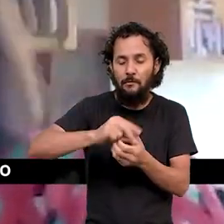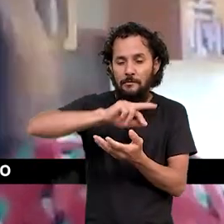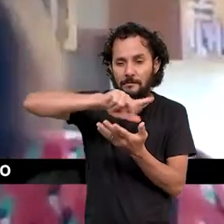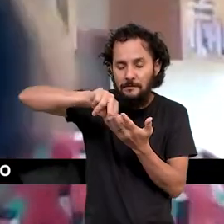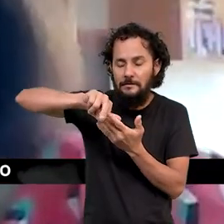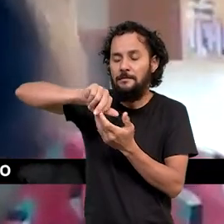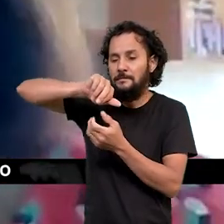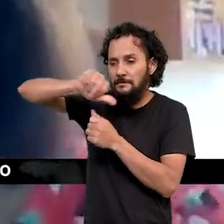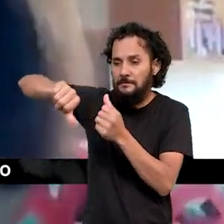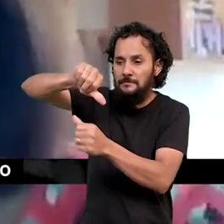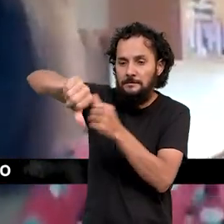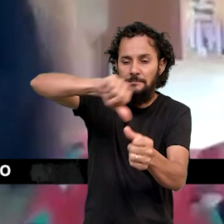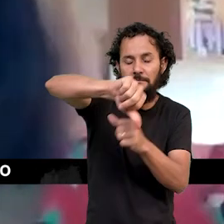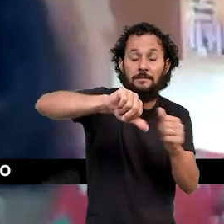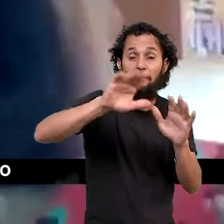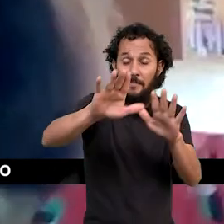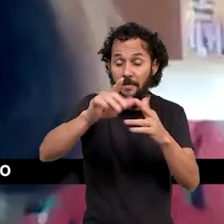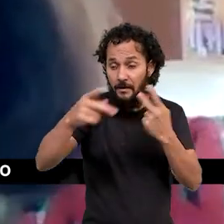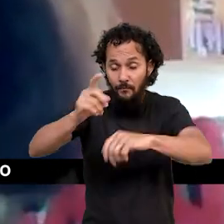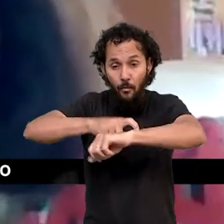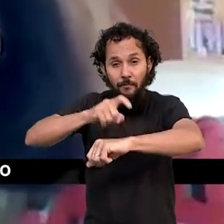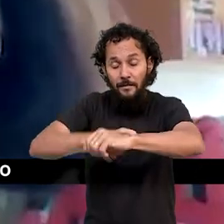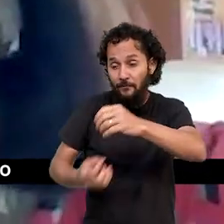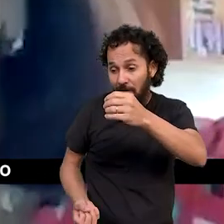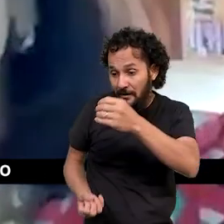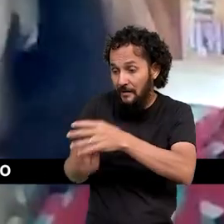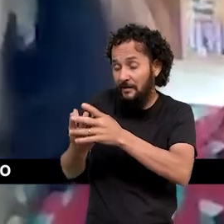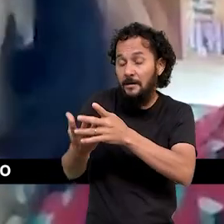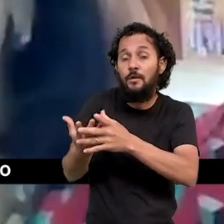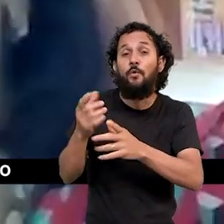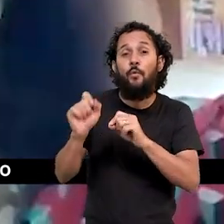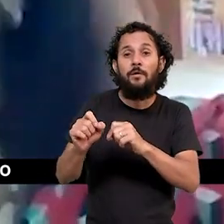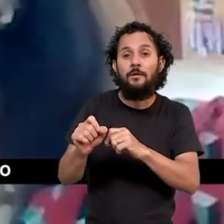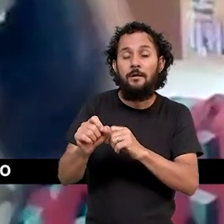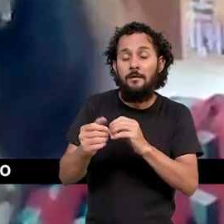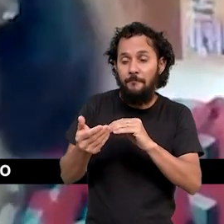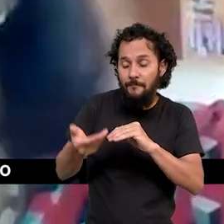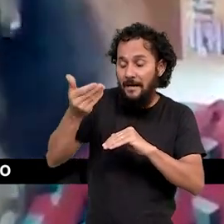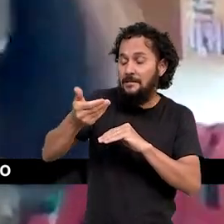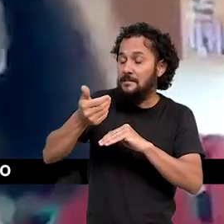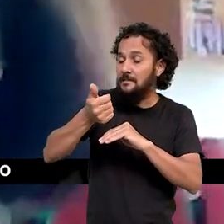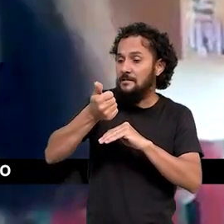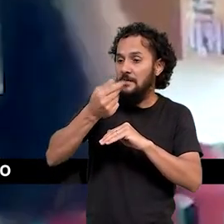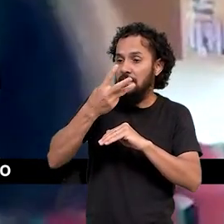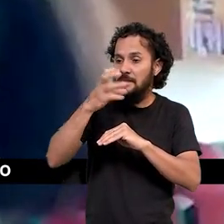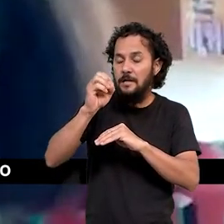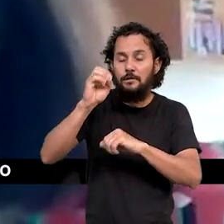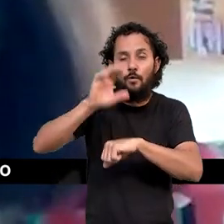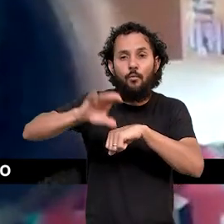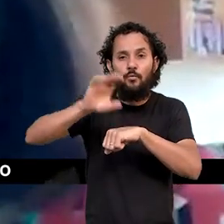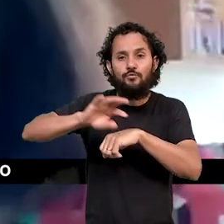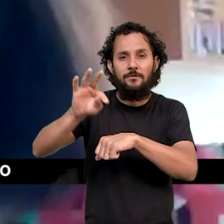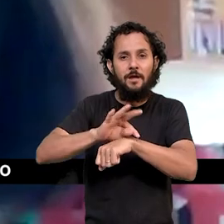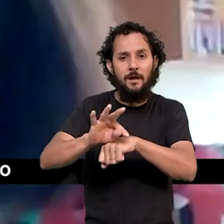parte diversificada. Naquela ocasião foram criados mais de 130 cursos